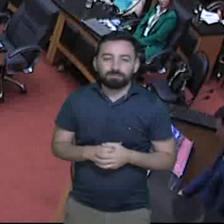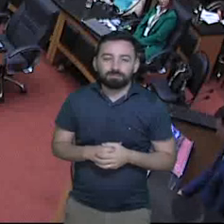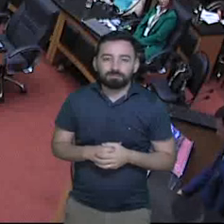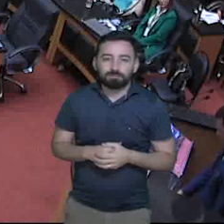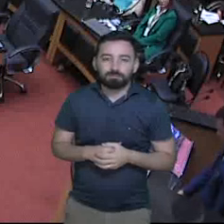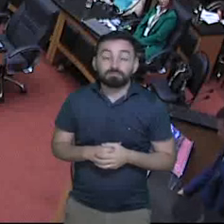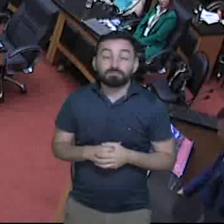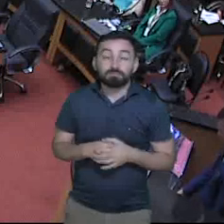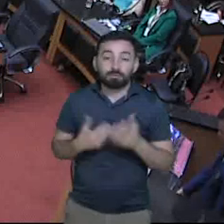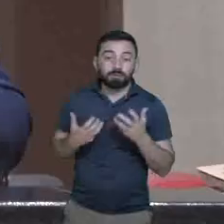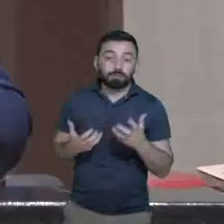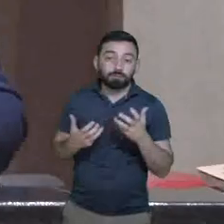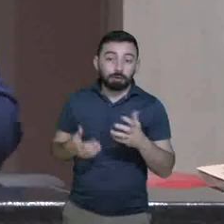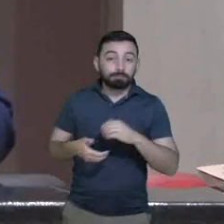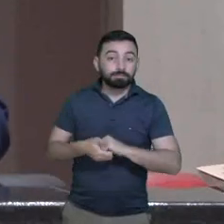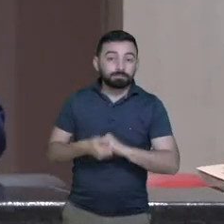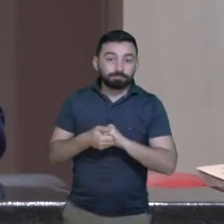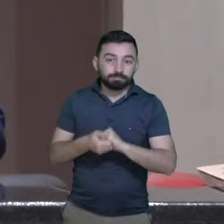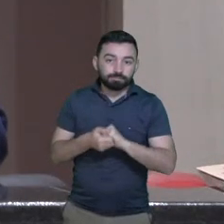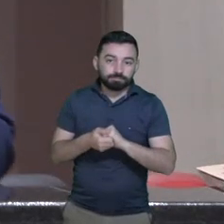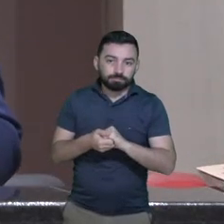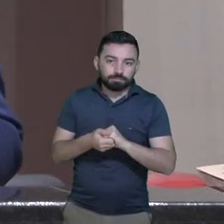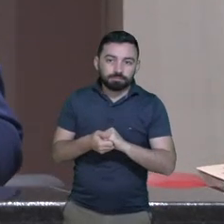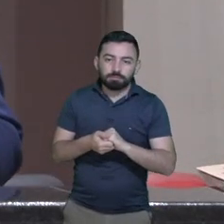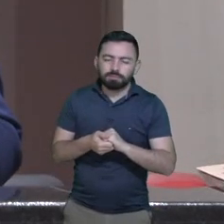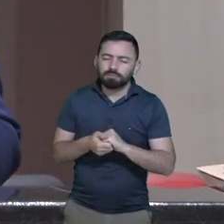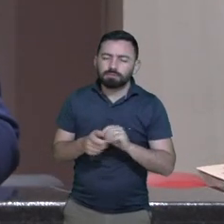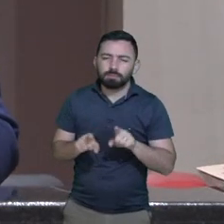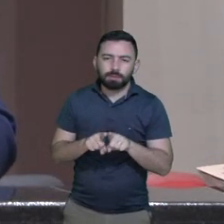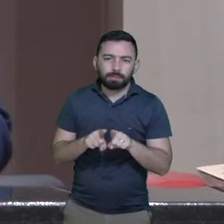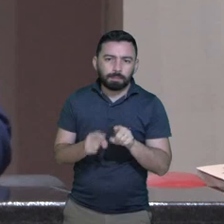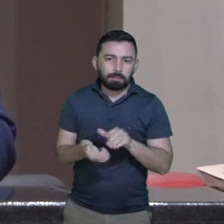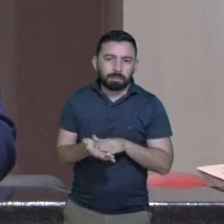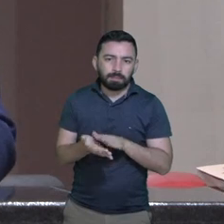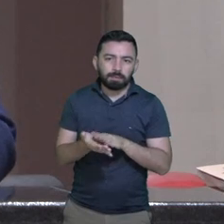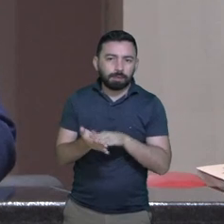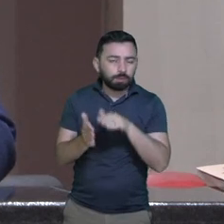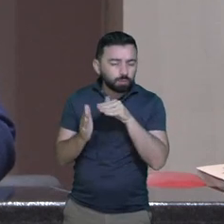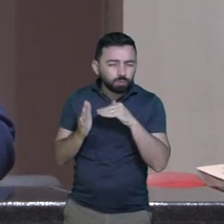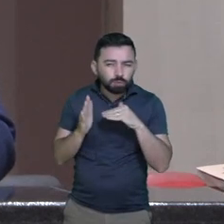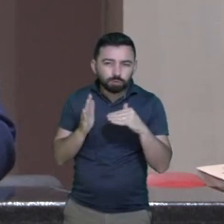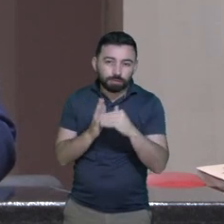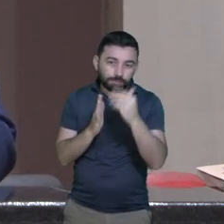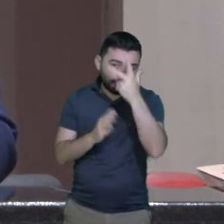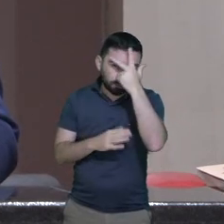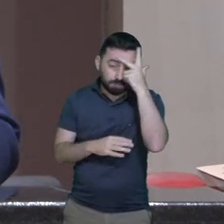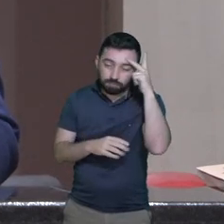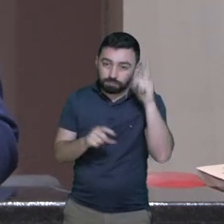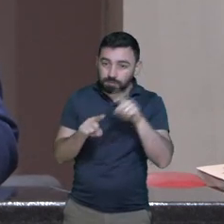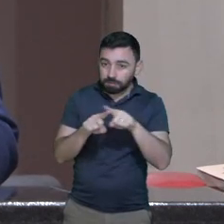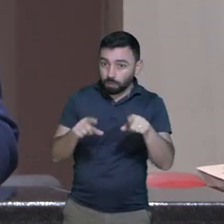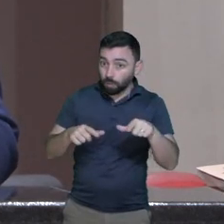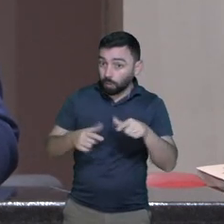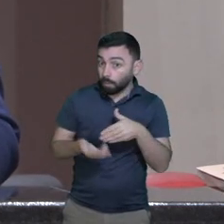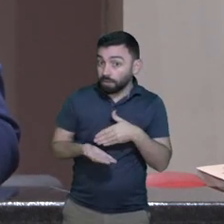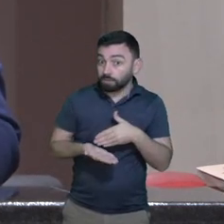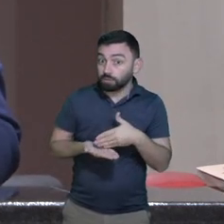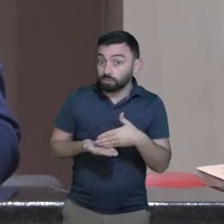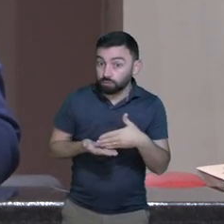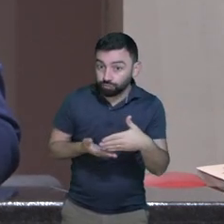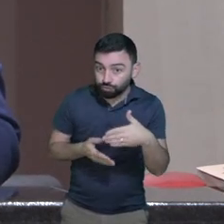quero cumprimentar e parabenizar a todas as pessoas que não só iniciaram o seminário no dia de